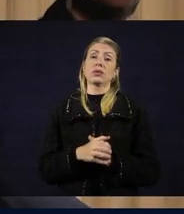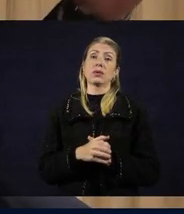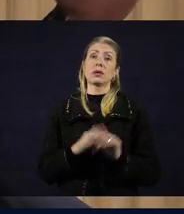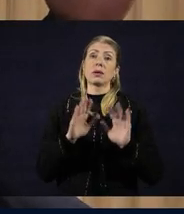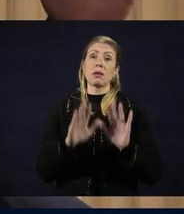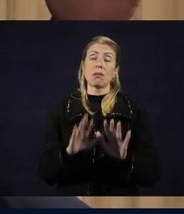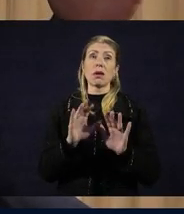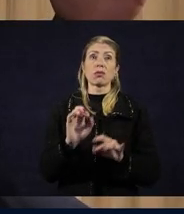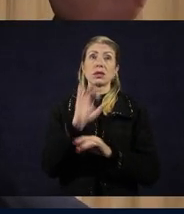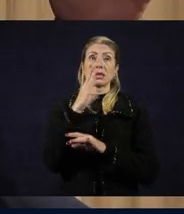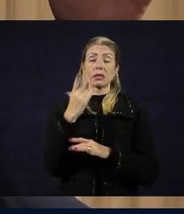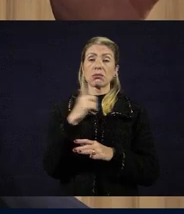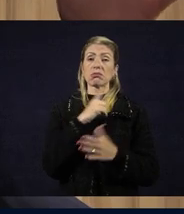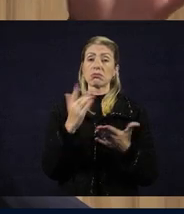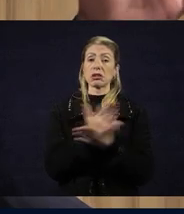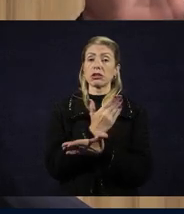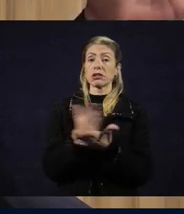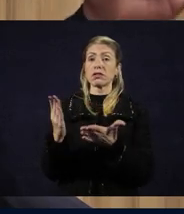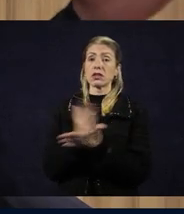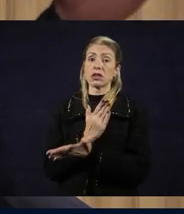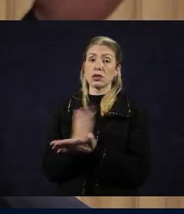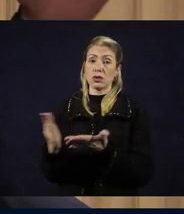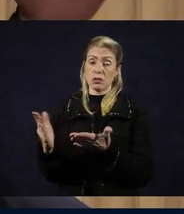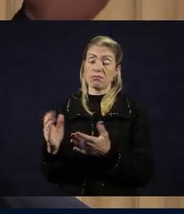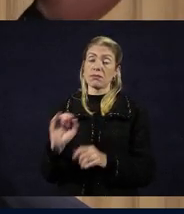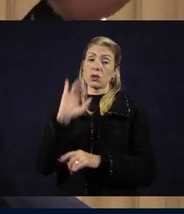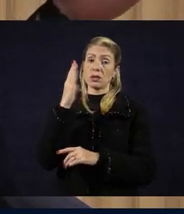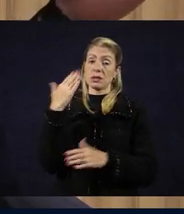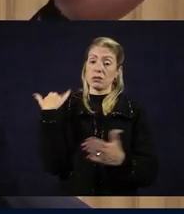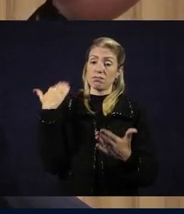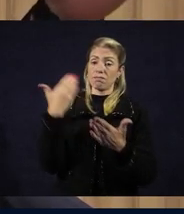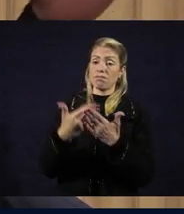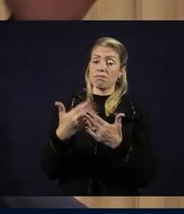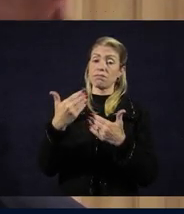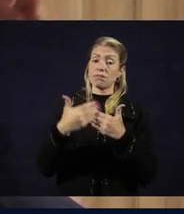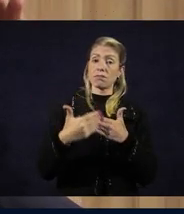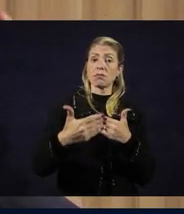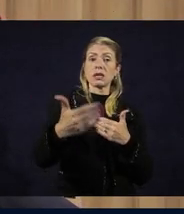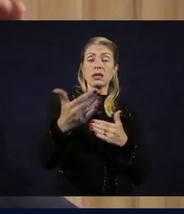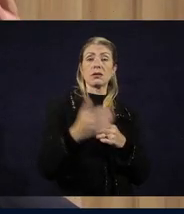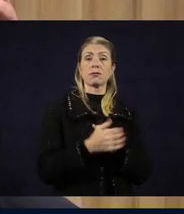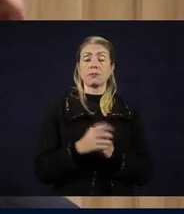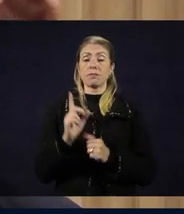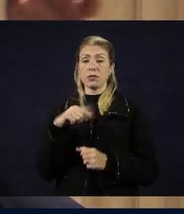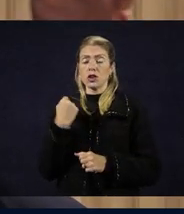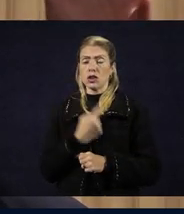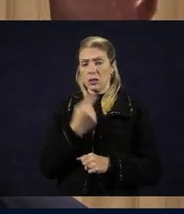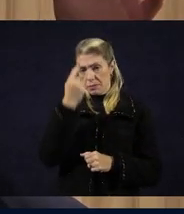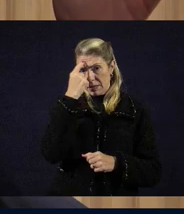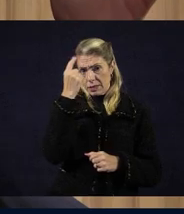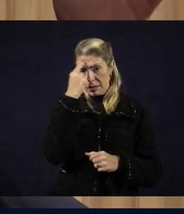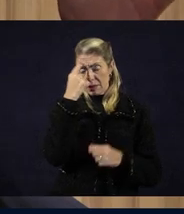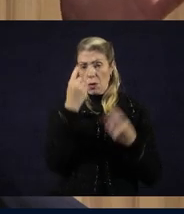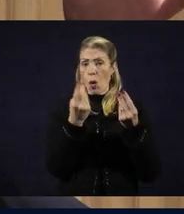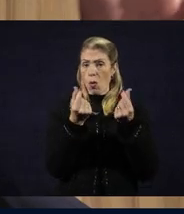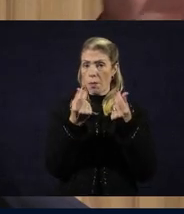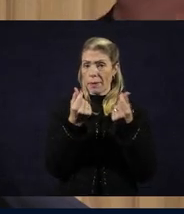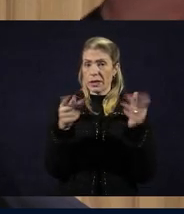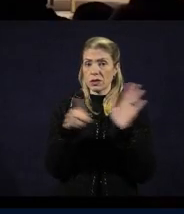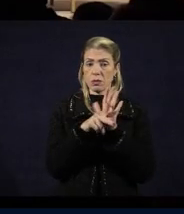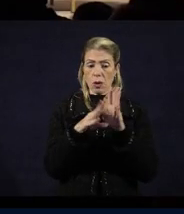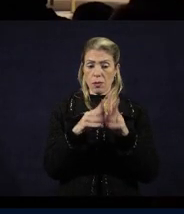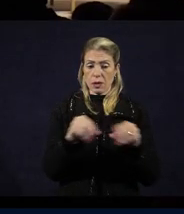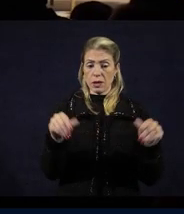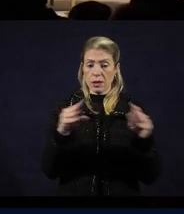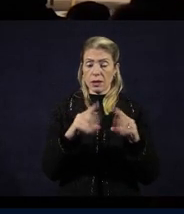foi um divisor né e Sem dúvida nenhuma a nossa leitura dos preços das terras elas